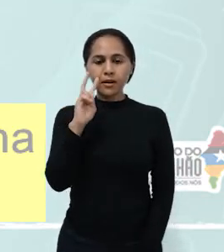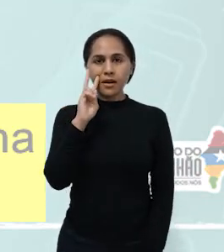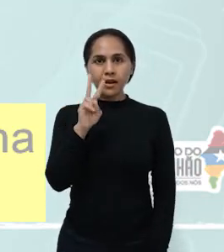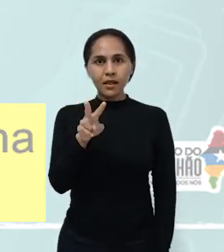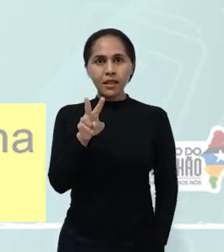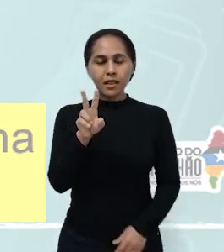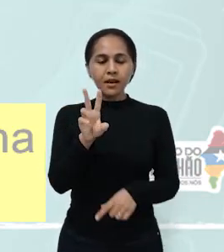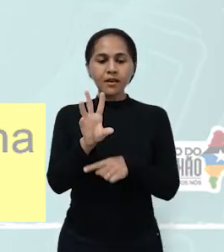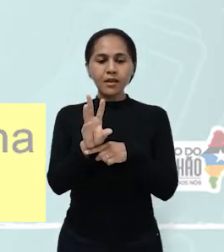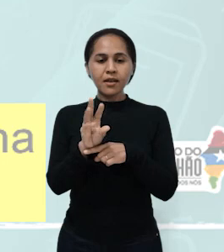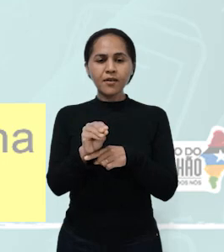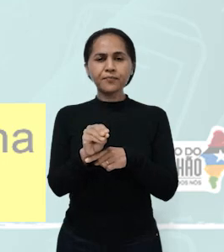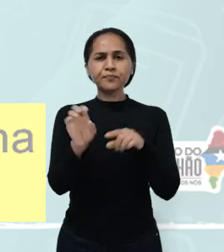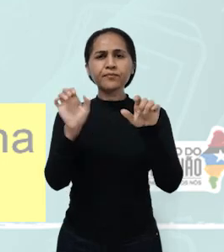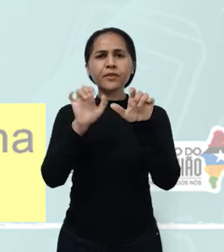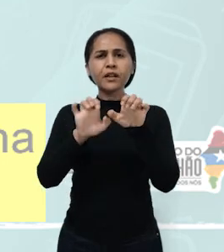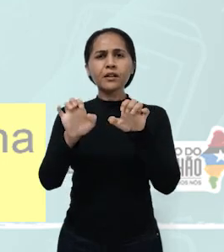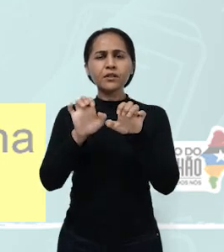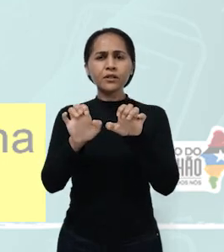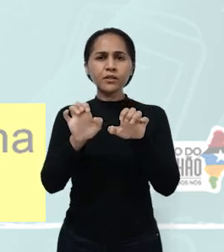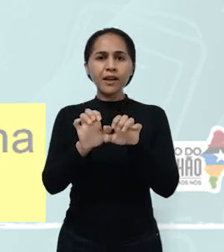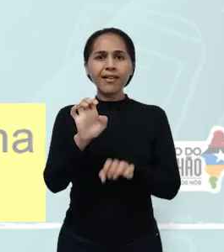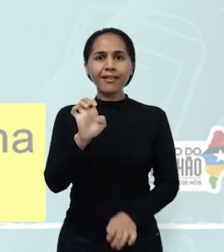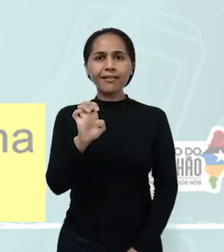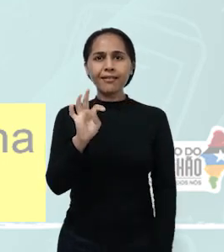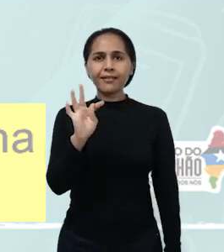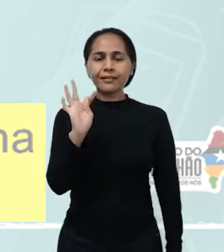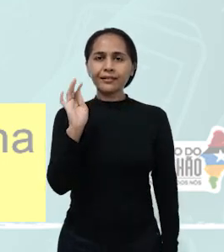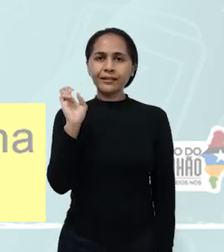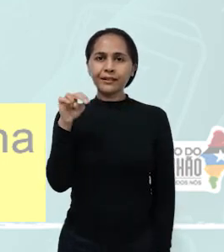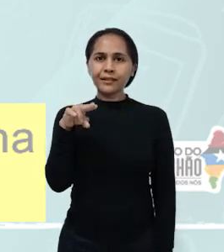aqui, seria a estrutura do etano, o